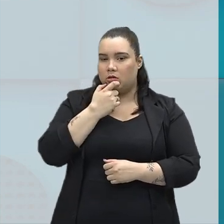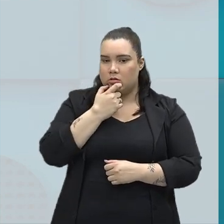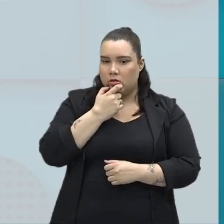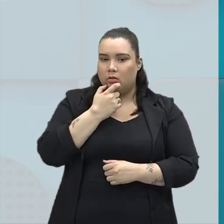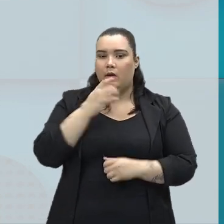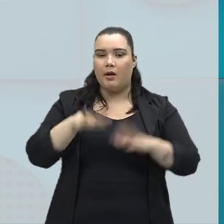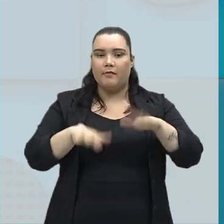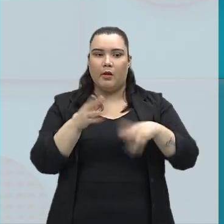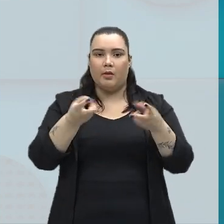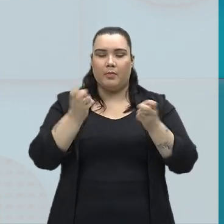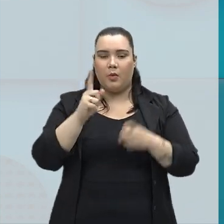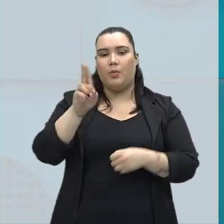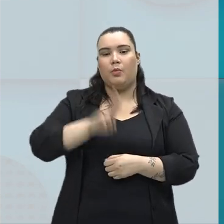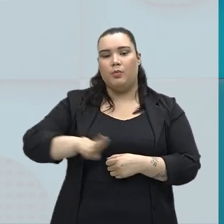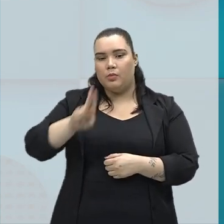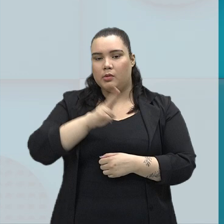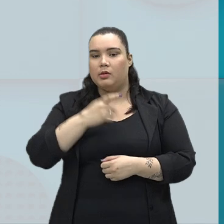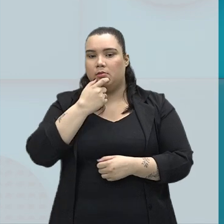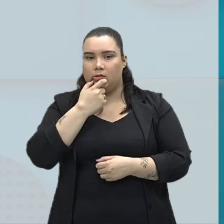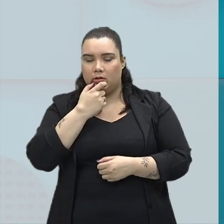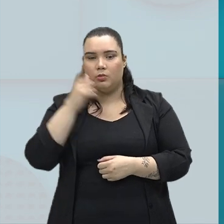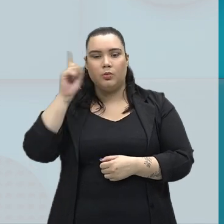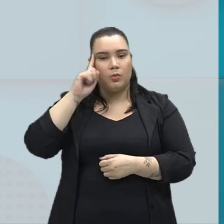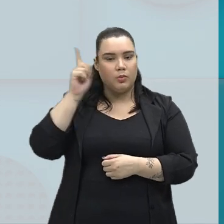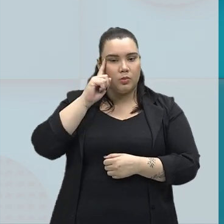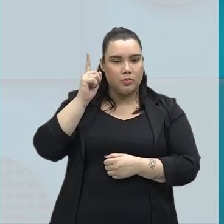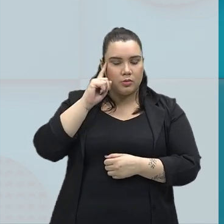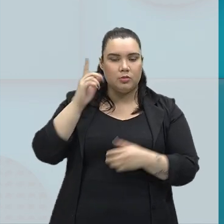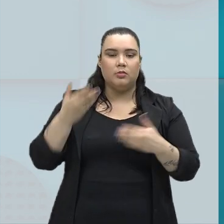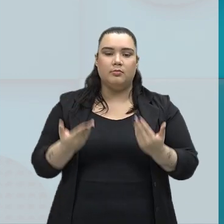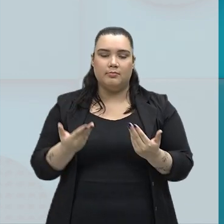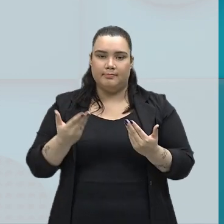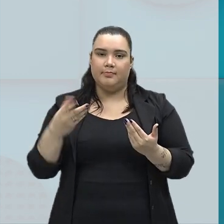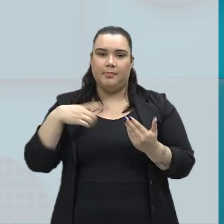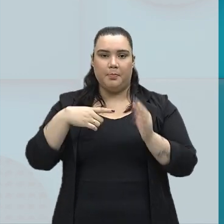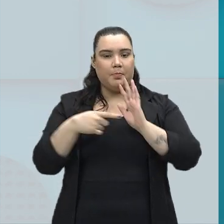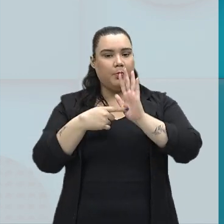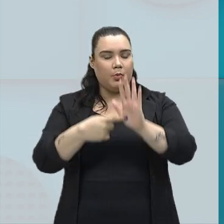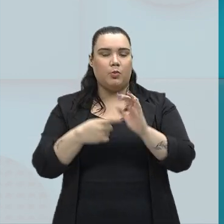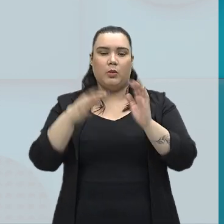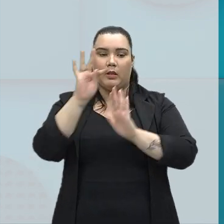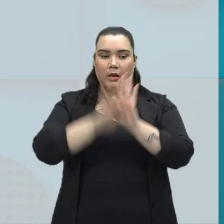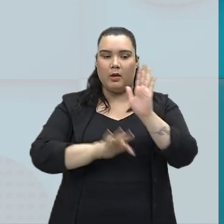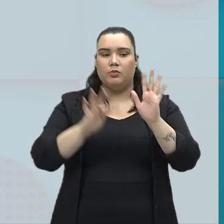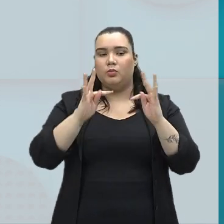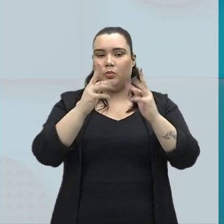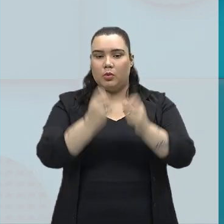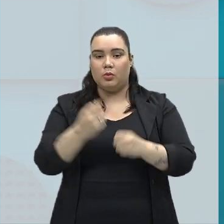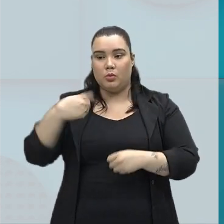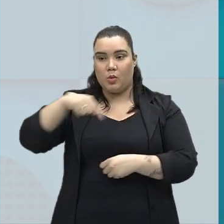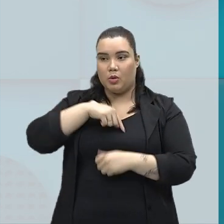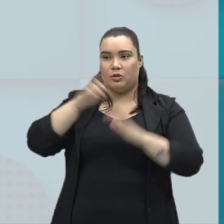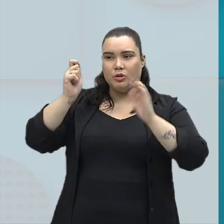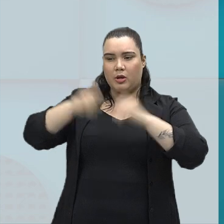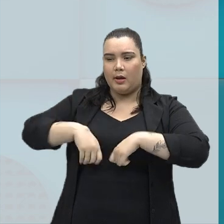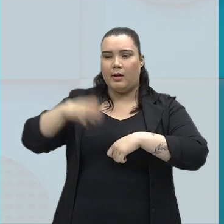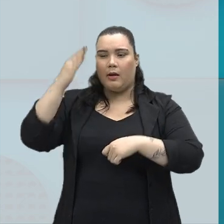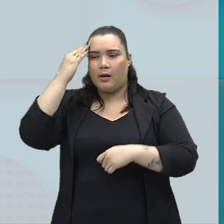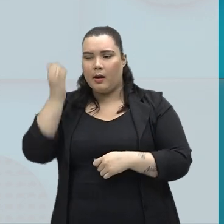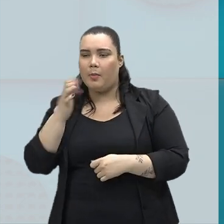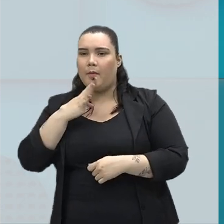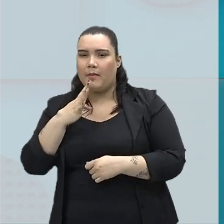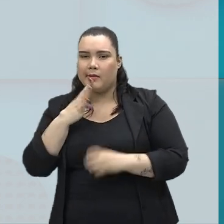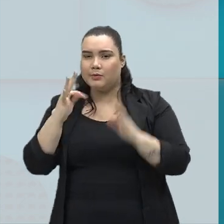sem perceber, a gente usa muito a língua inglesa no dia a dia. Então a gente traz tudo isso para o nosso texto, todo o nosso conhecimento sobre os